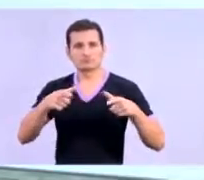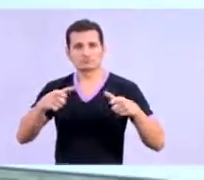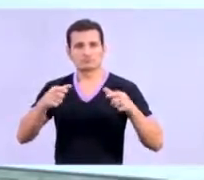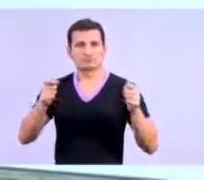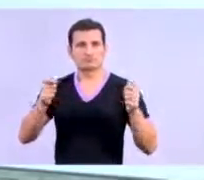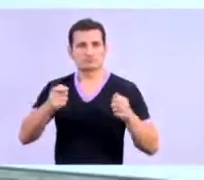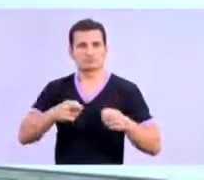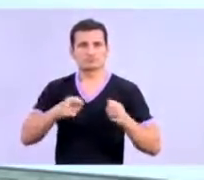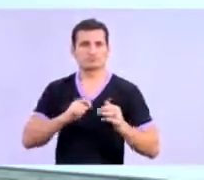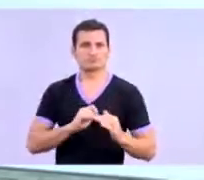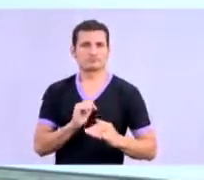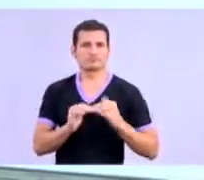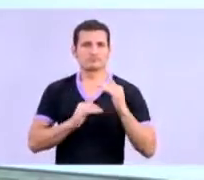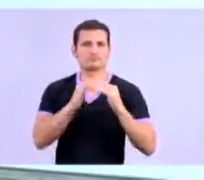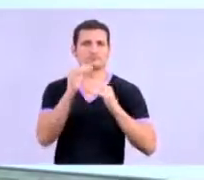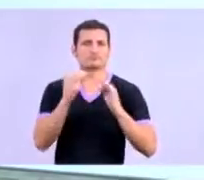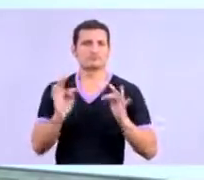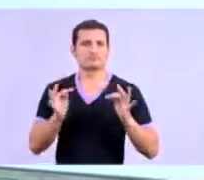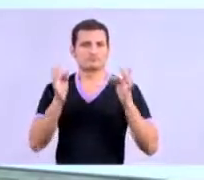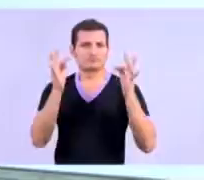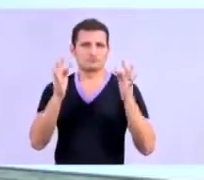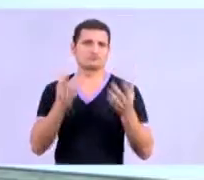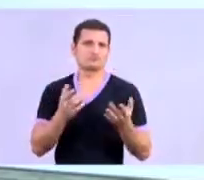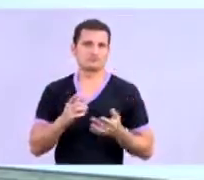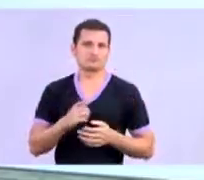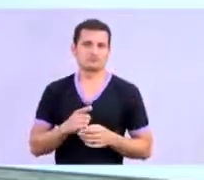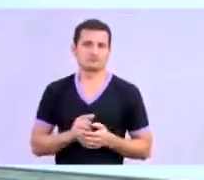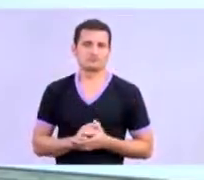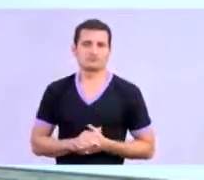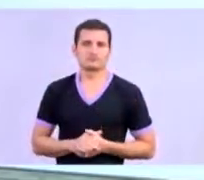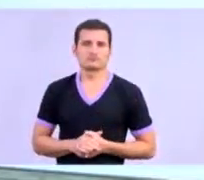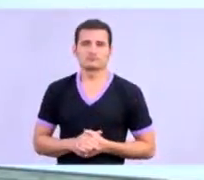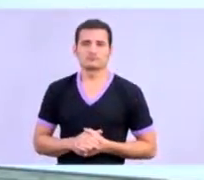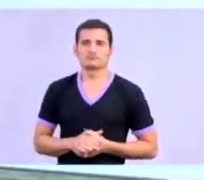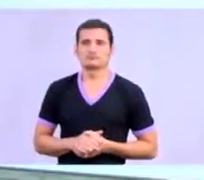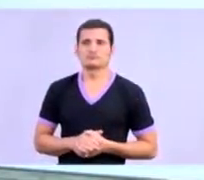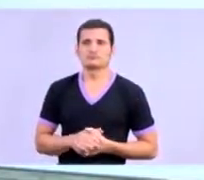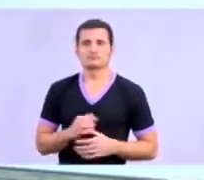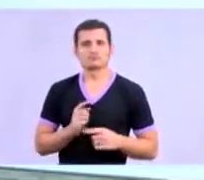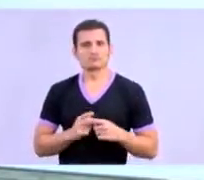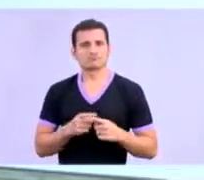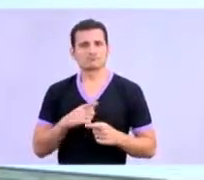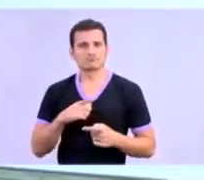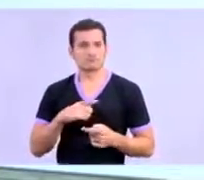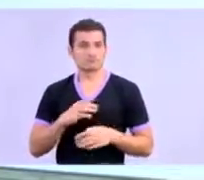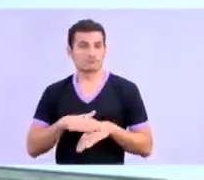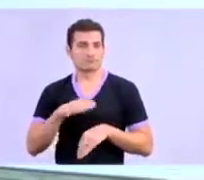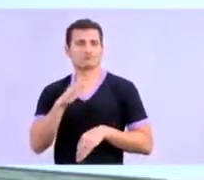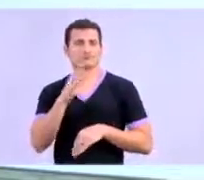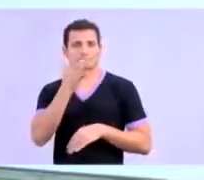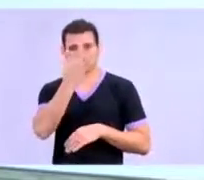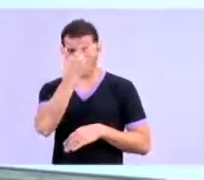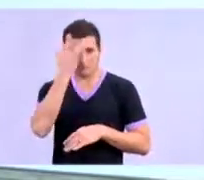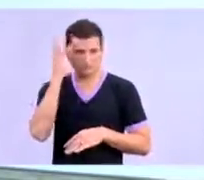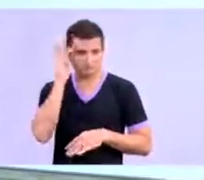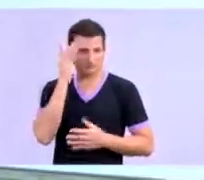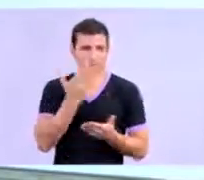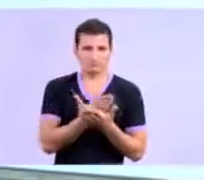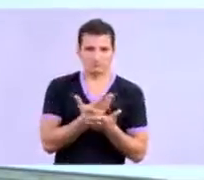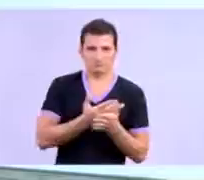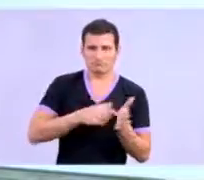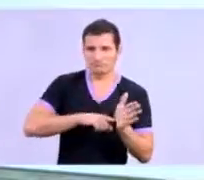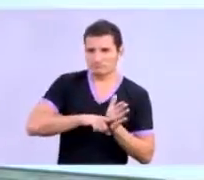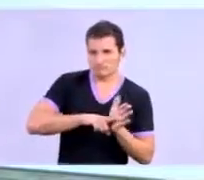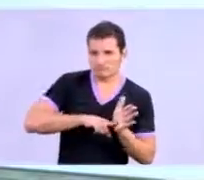de evolução tecnológica, porque você vai ter muito mais estudiosos, muito mais pessoas estudando, muito mais